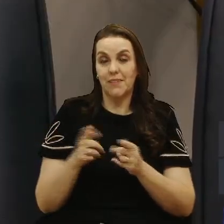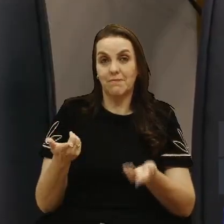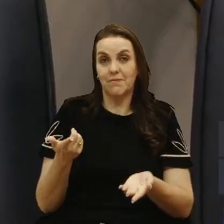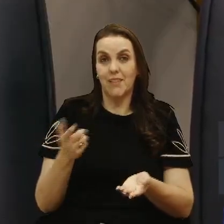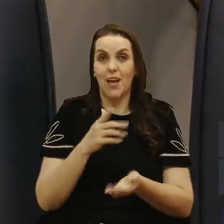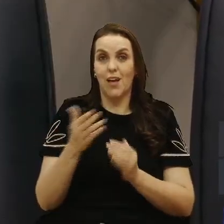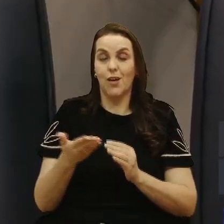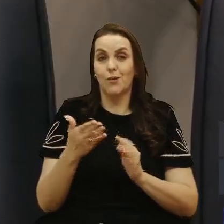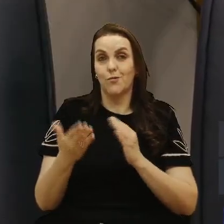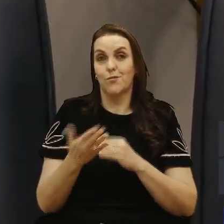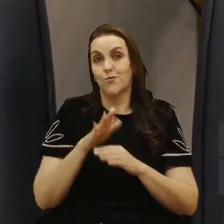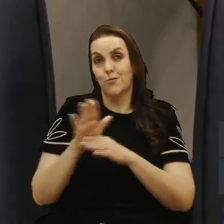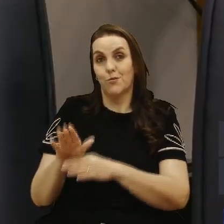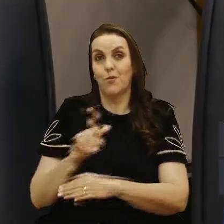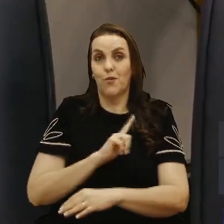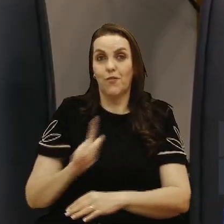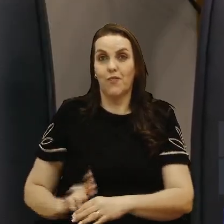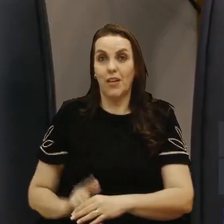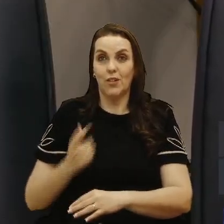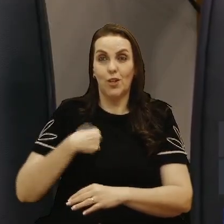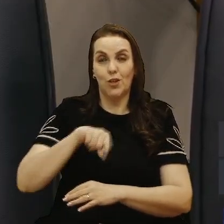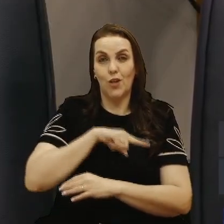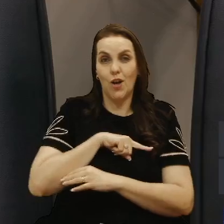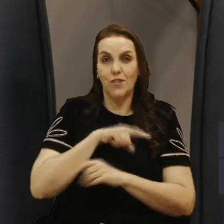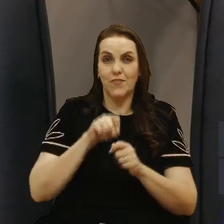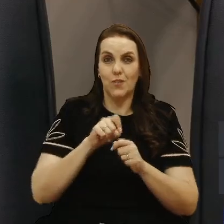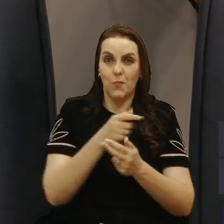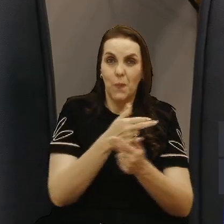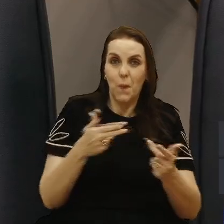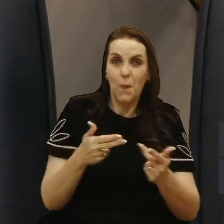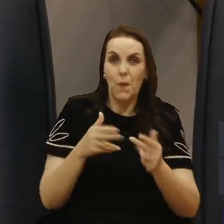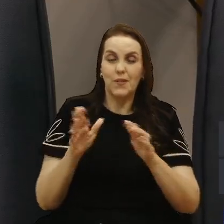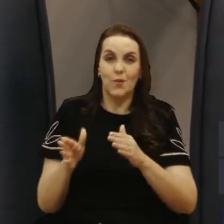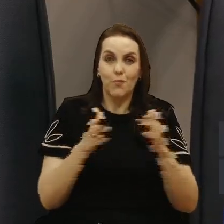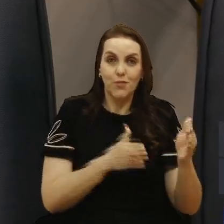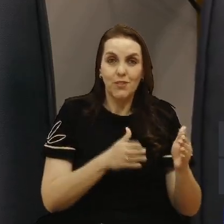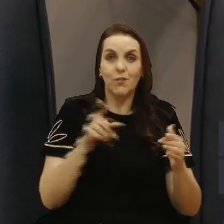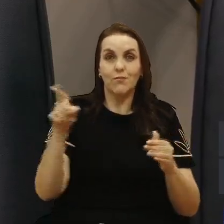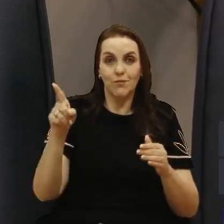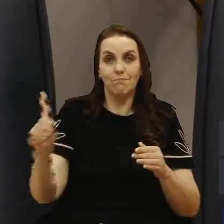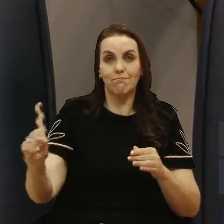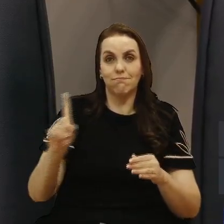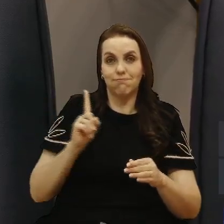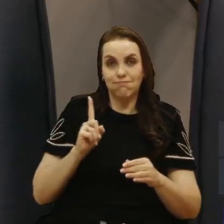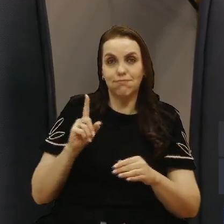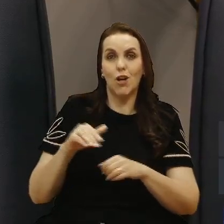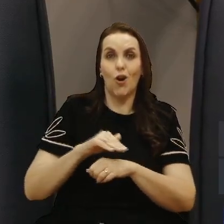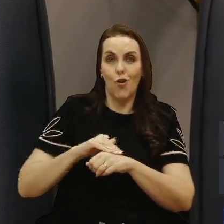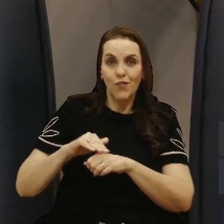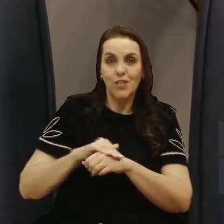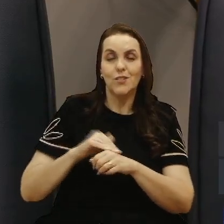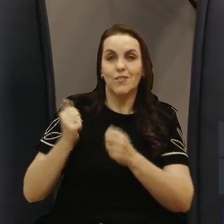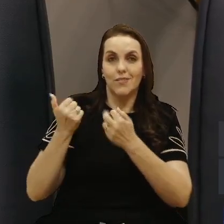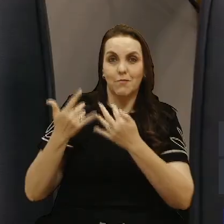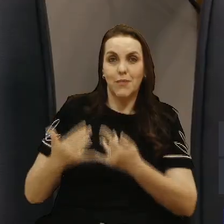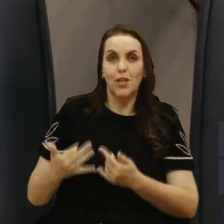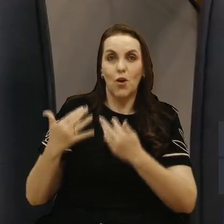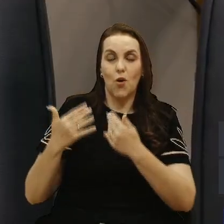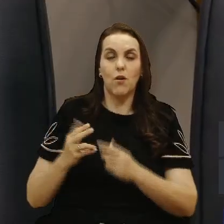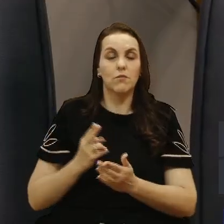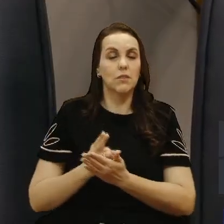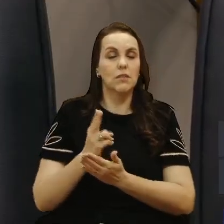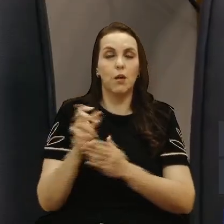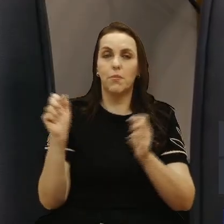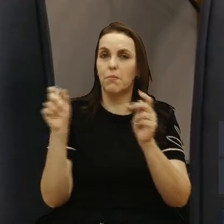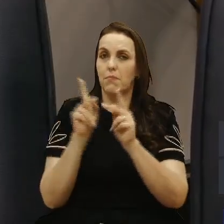gente ia tomar uma posição ou fazer alguma coisa, algo até de oposição, e o senhor conversou, nos mostrou um outro lado, né? Mas sempre com muita